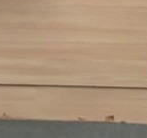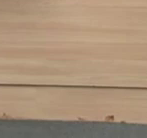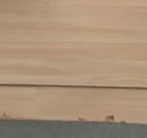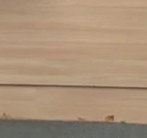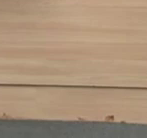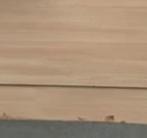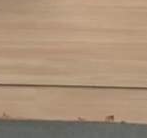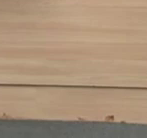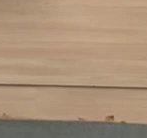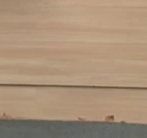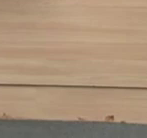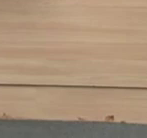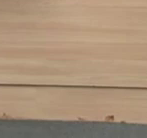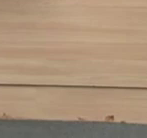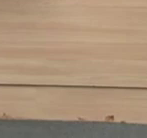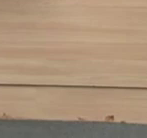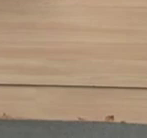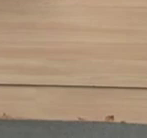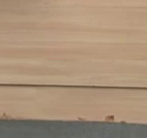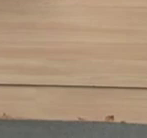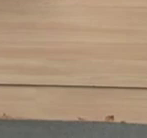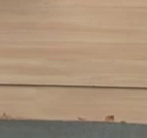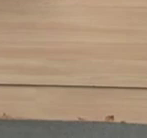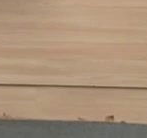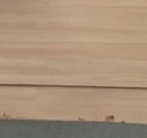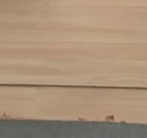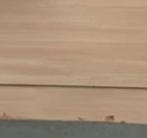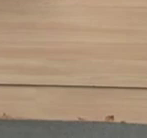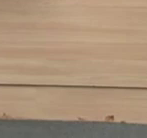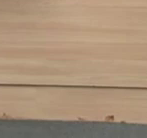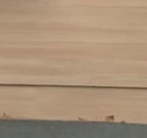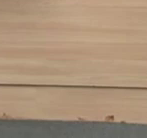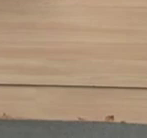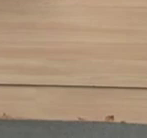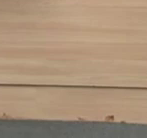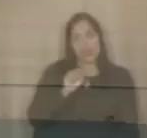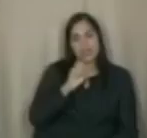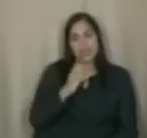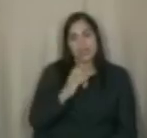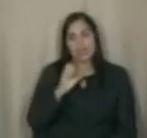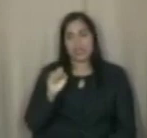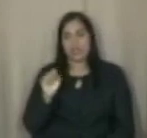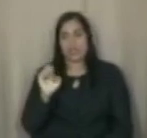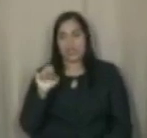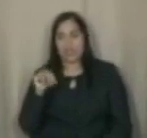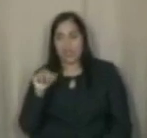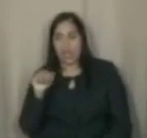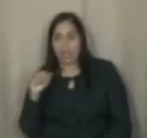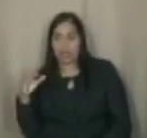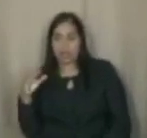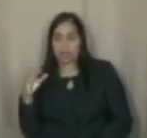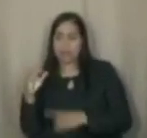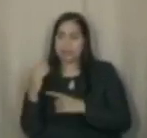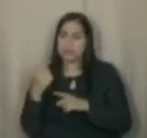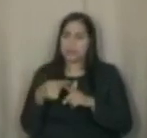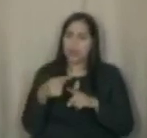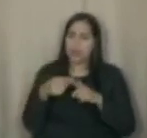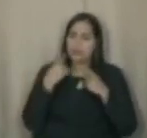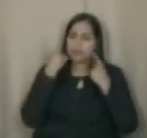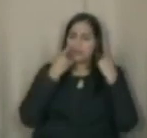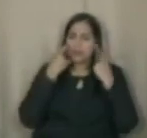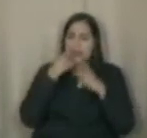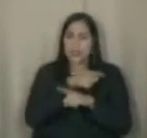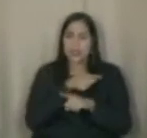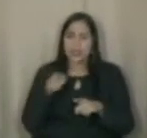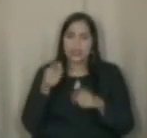dos recursos destinados ao SESC e ao SENAC para a Embratur. E me preocupa bastante porque Vossas Excelências e